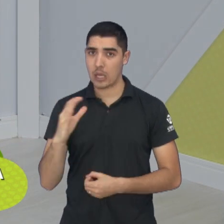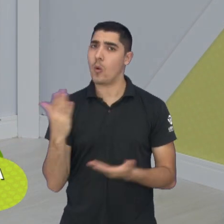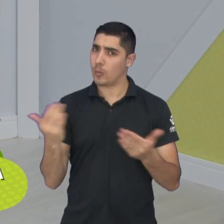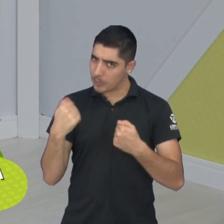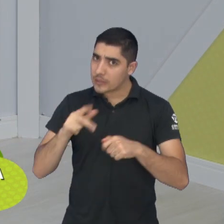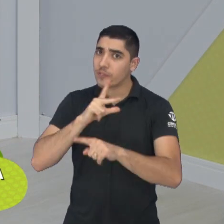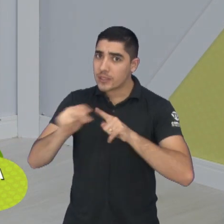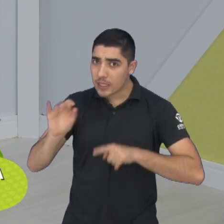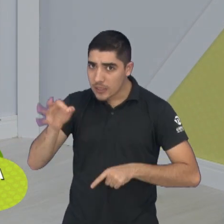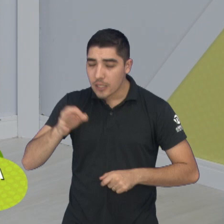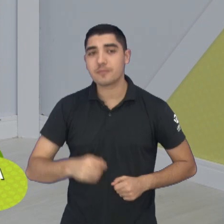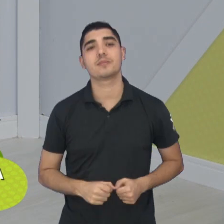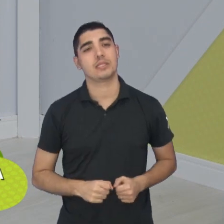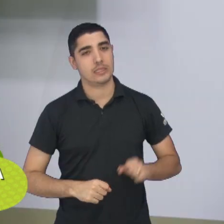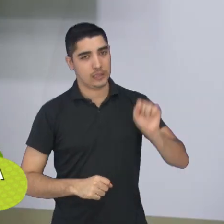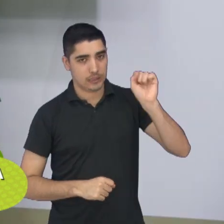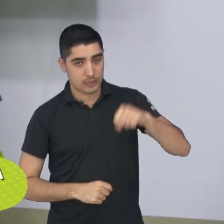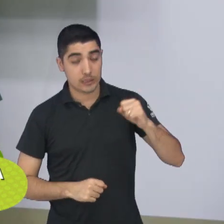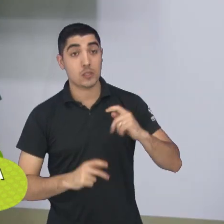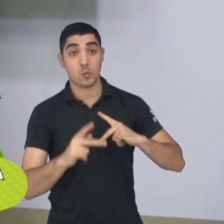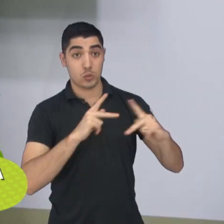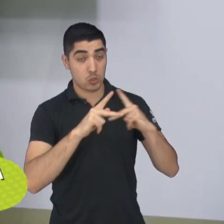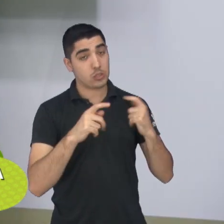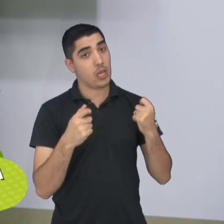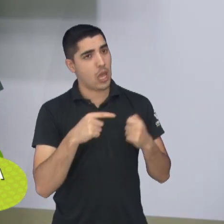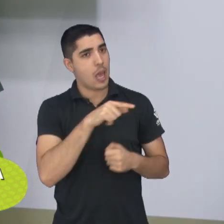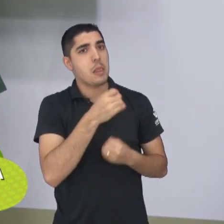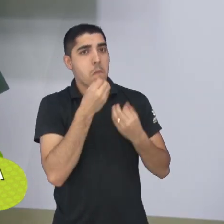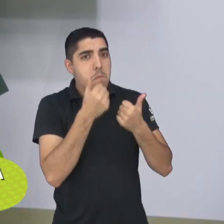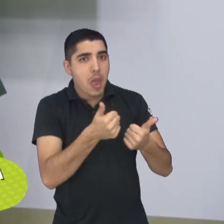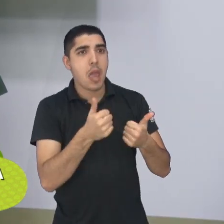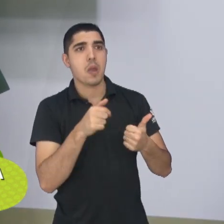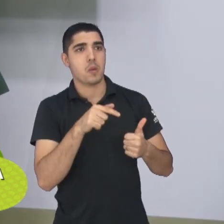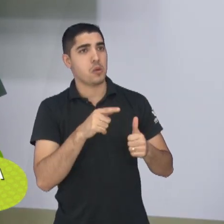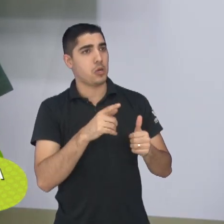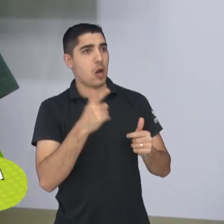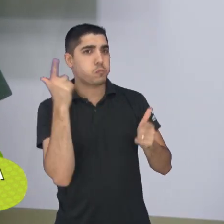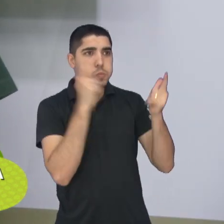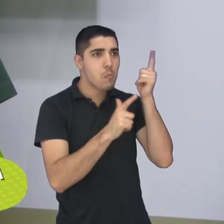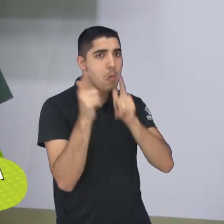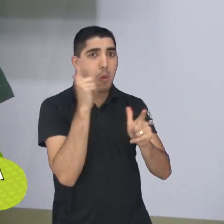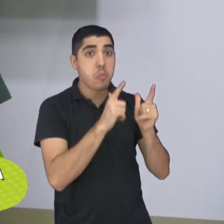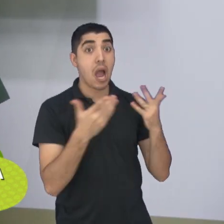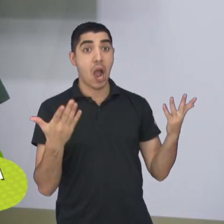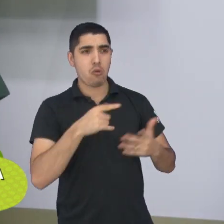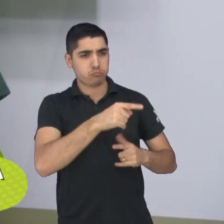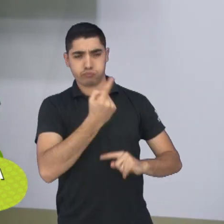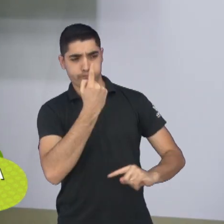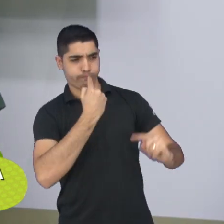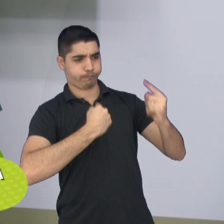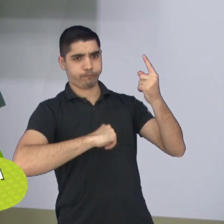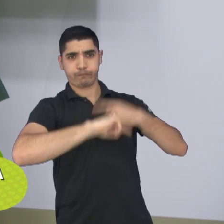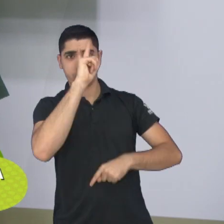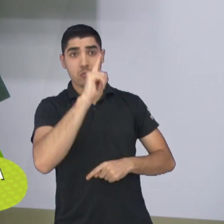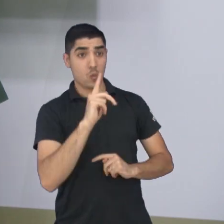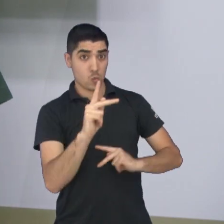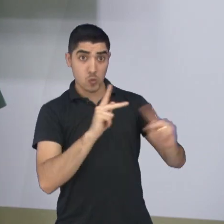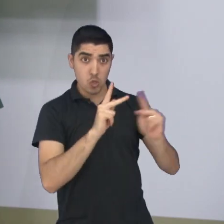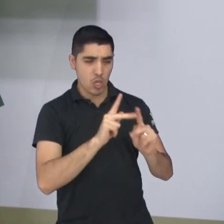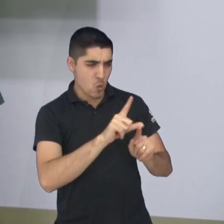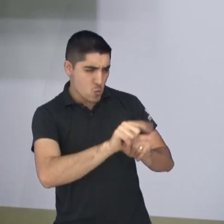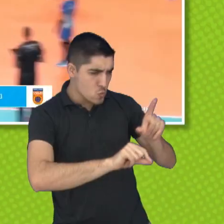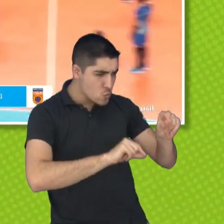Jogo para ganhar. O São José que vem bem aí no campeonato, né, na Superliga. Eu acho que engrenou, né? O São José reforçou, tem um time